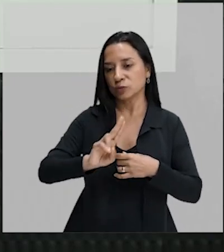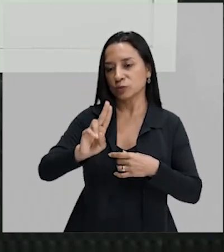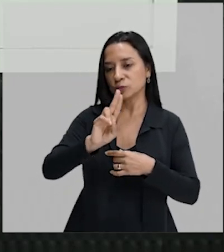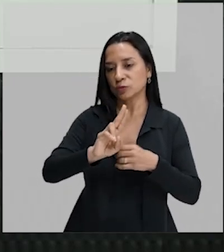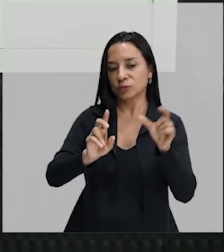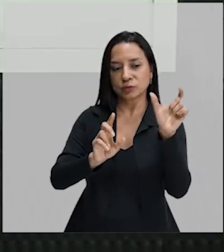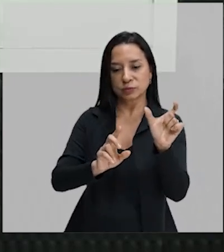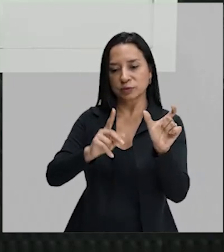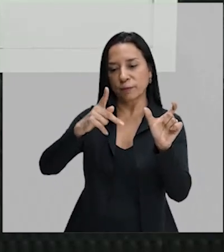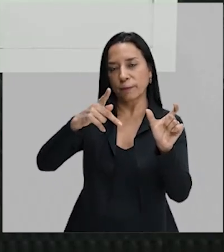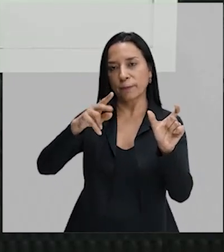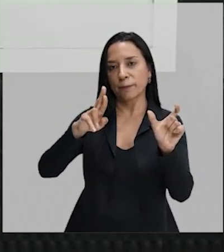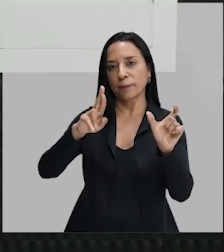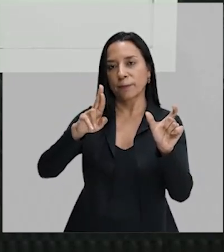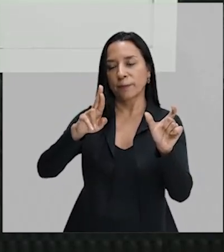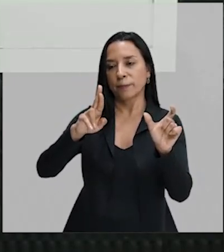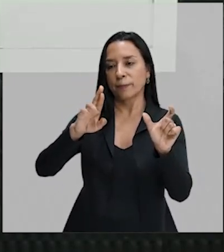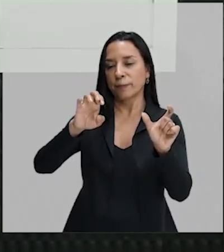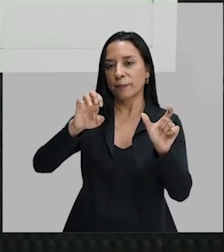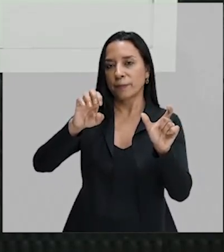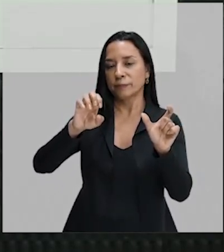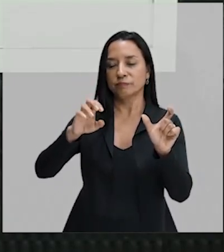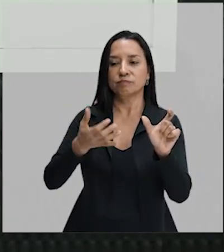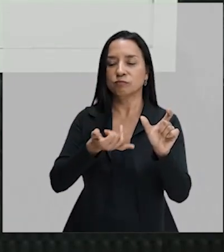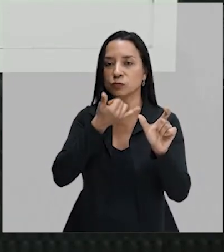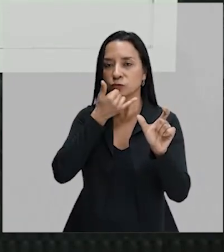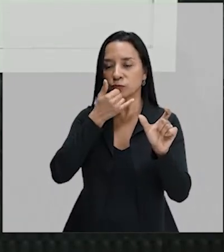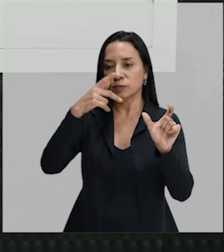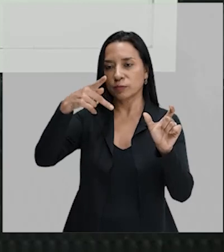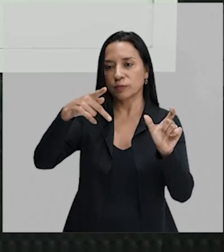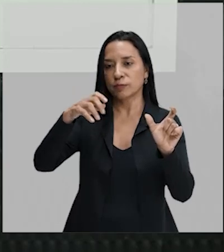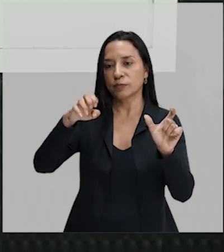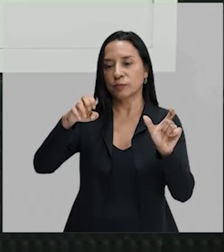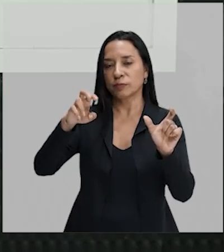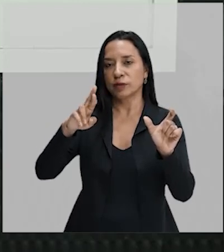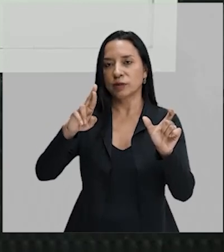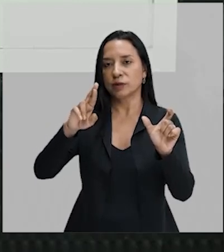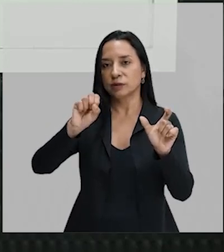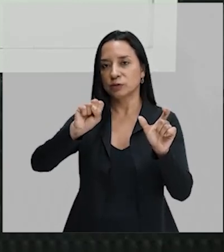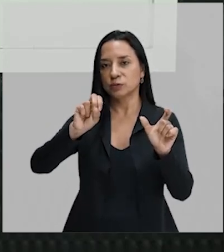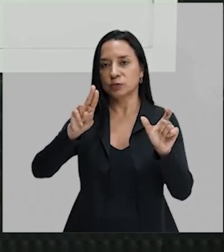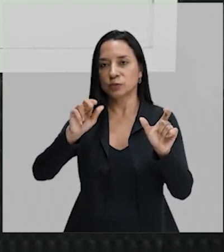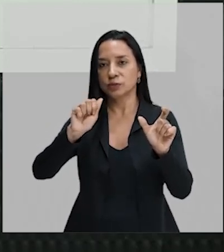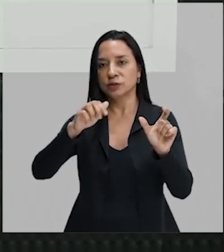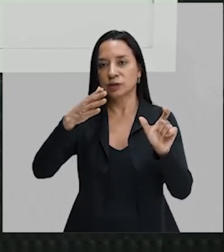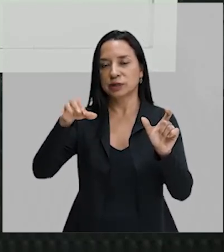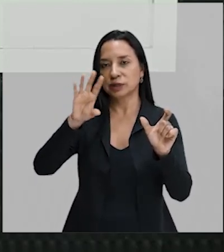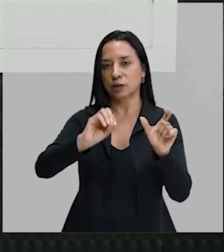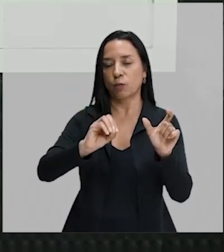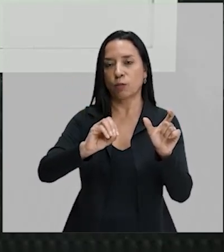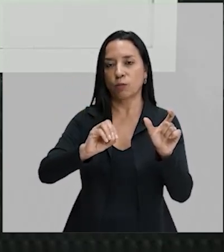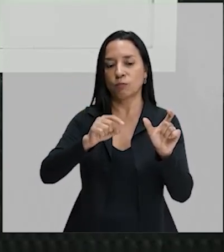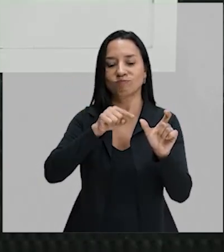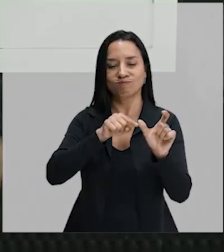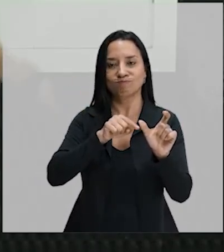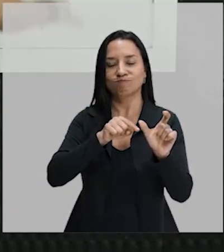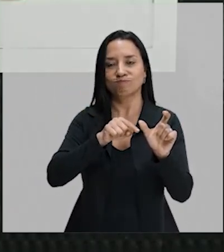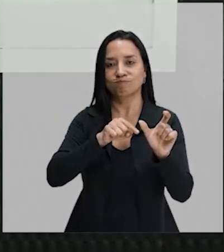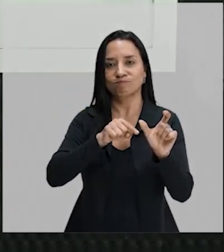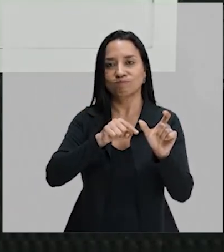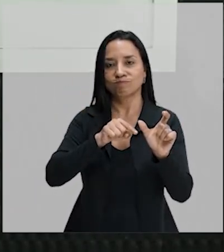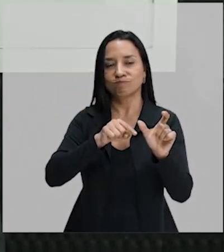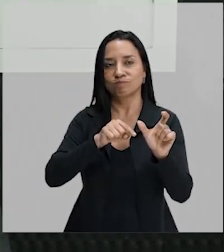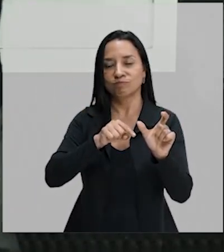A autoridade e a analogia têm um poder de persuasão muito grande. Mas, enquanto persuasão, nós temos